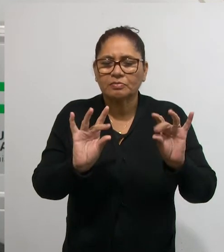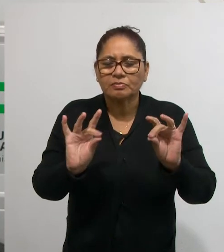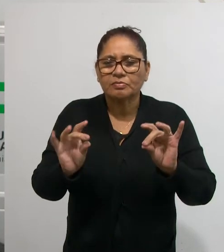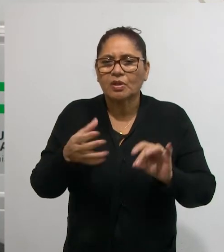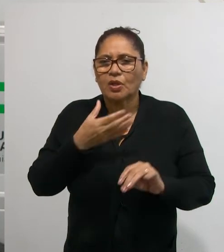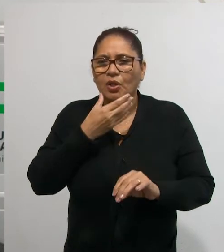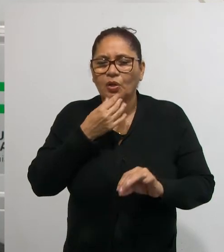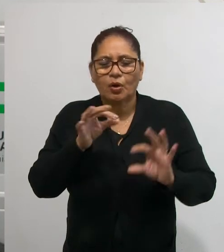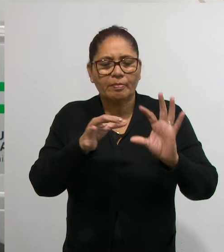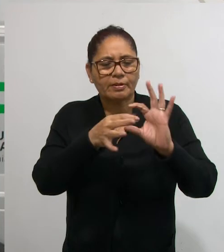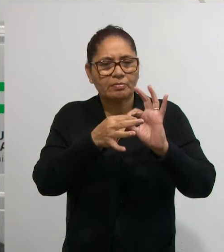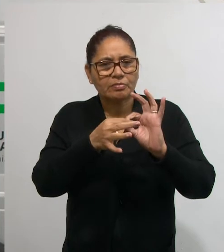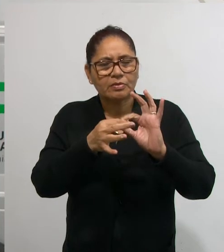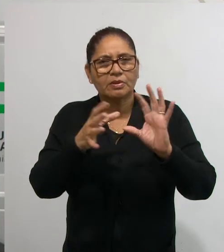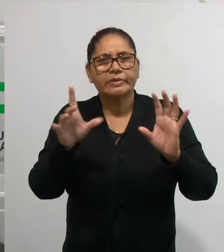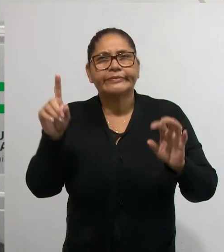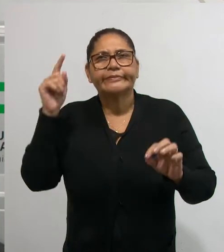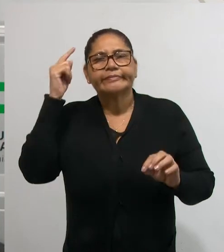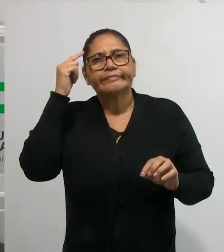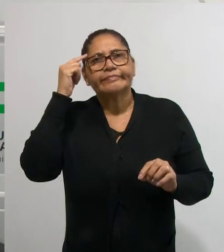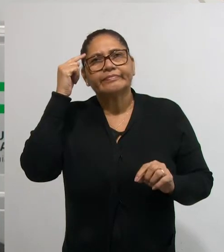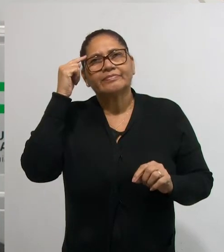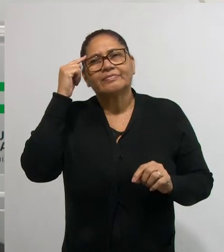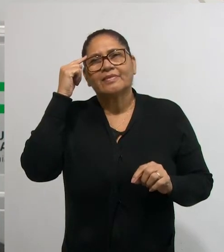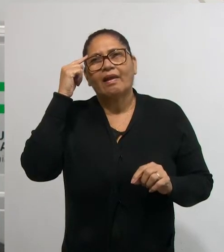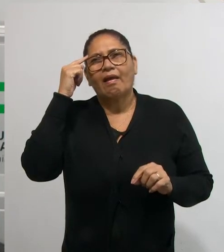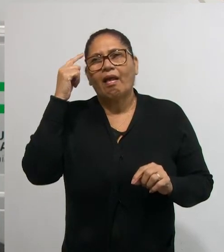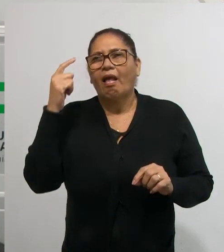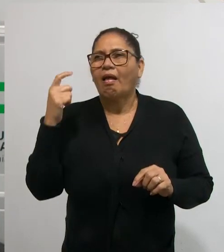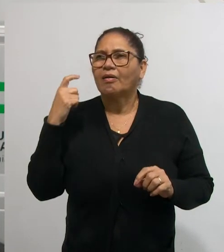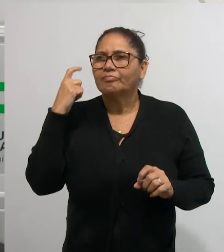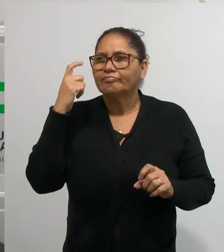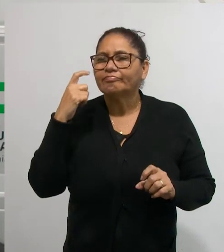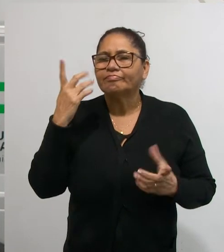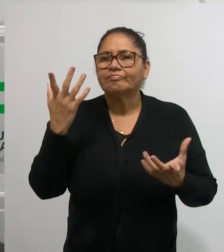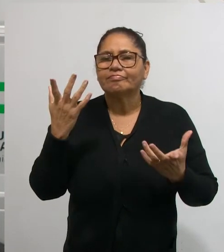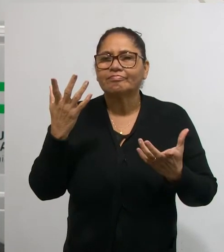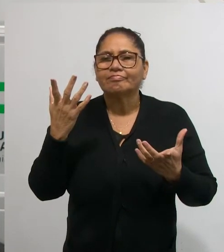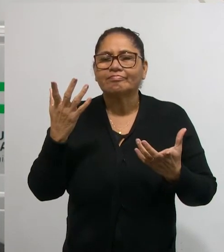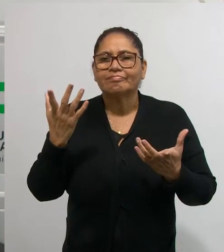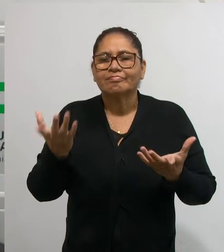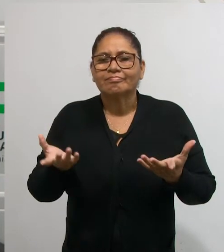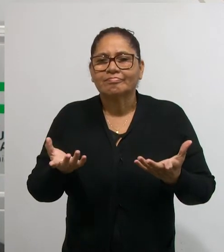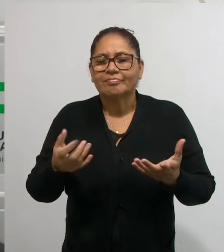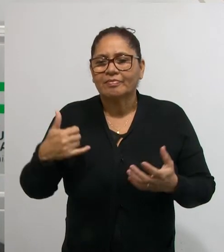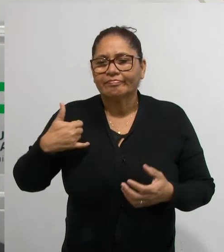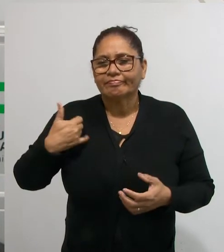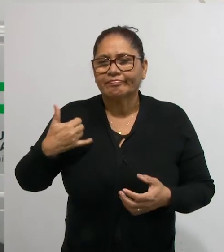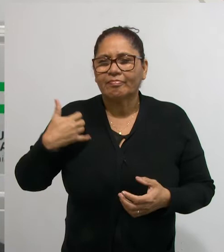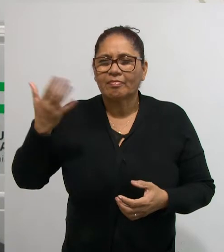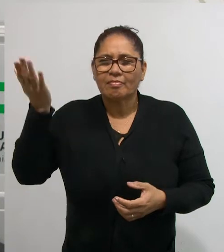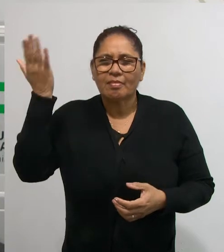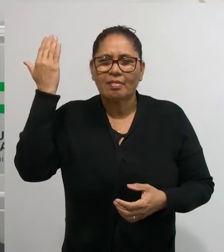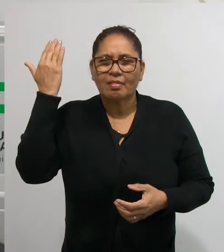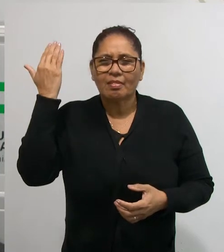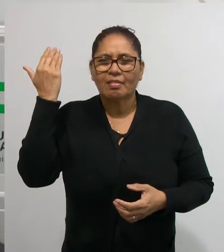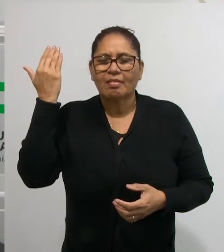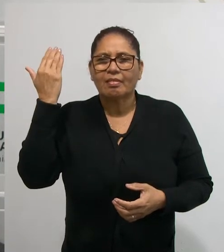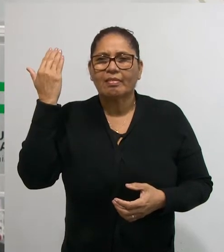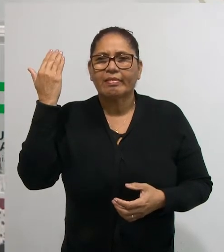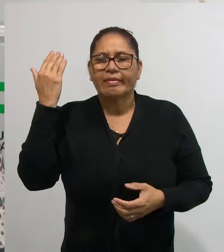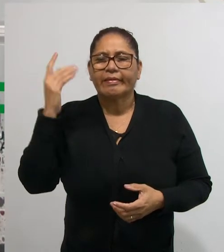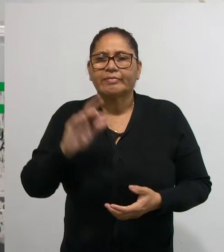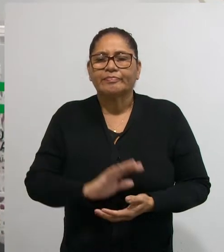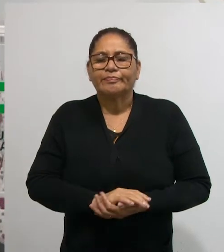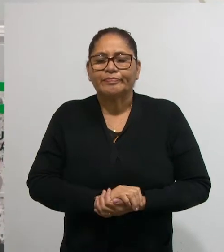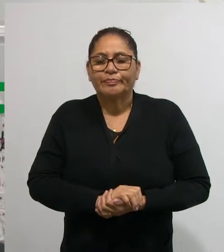de liberdade, de livre pensamento e livre expressão, era o grande carro-chefe da Idade Antiga, lá na Grécia, né,